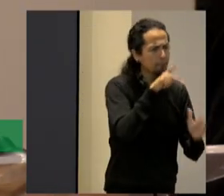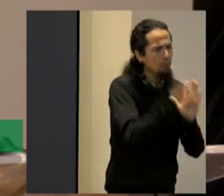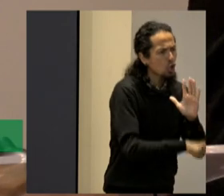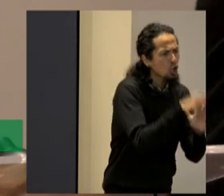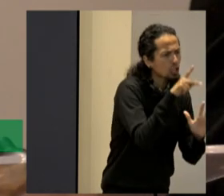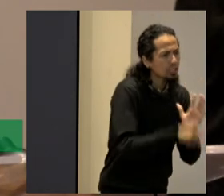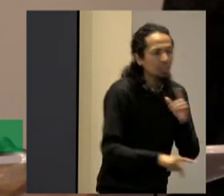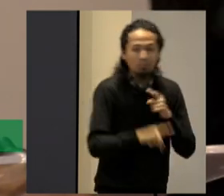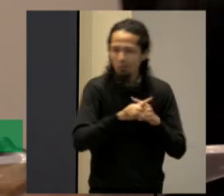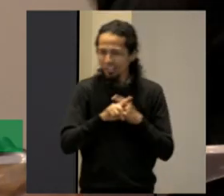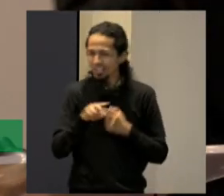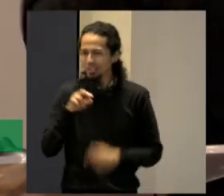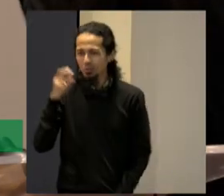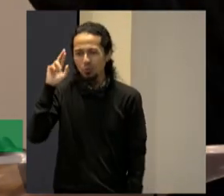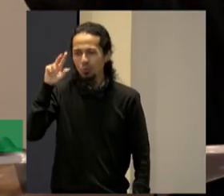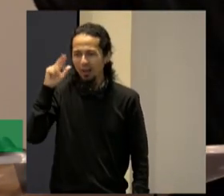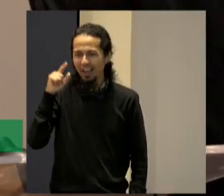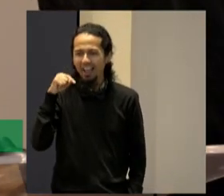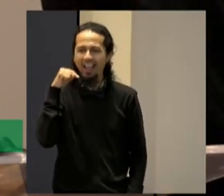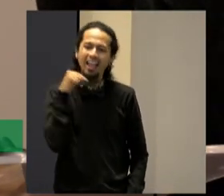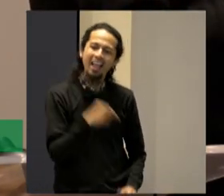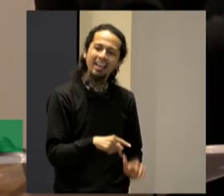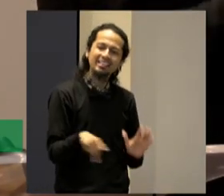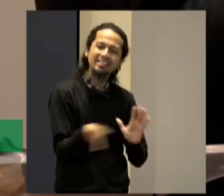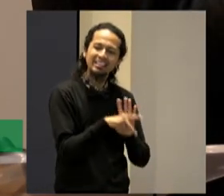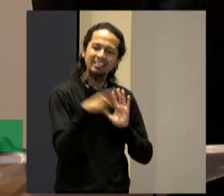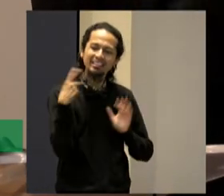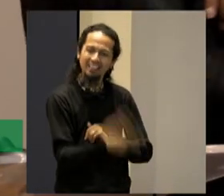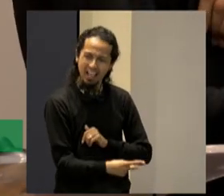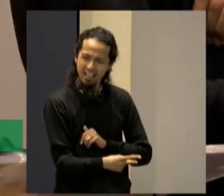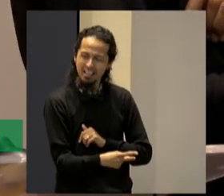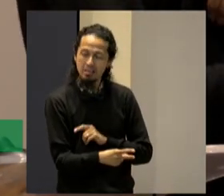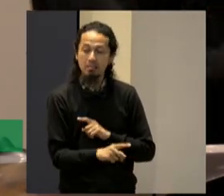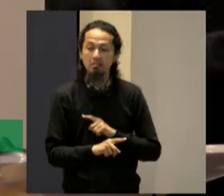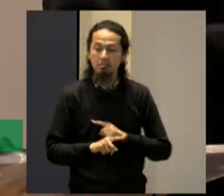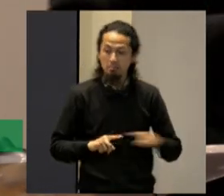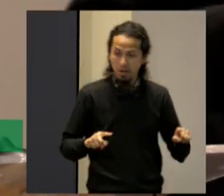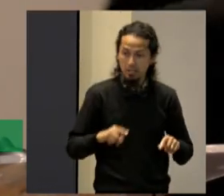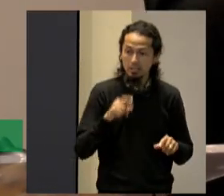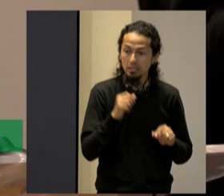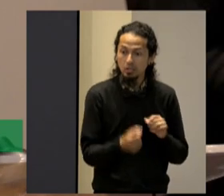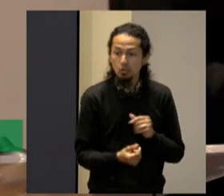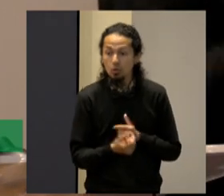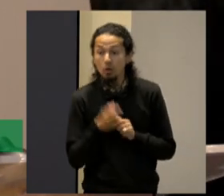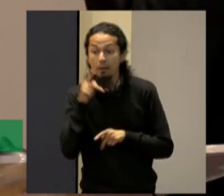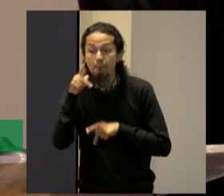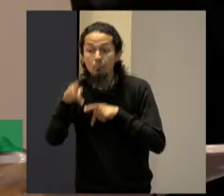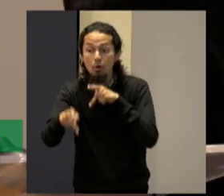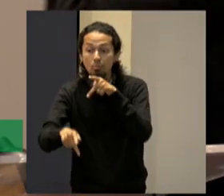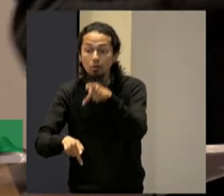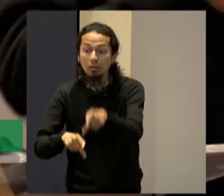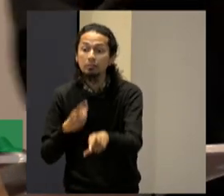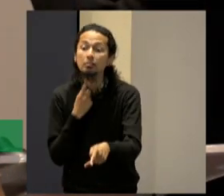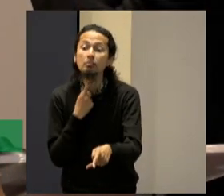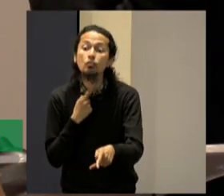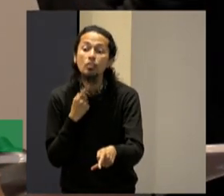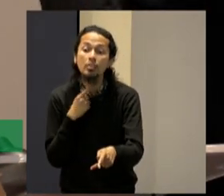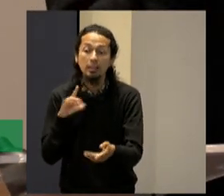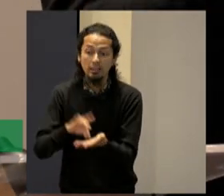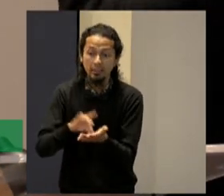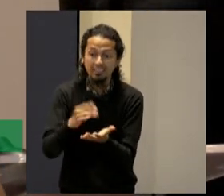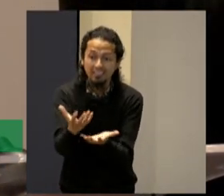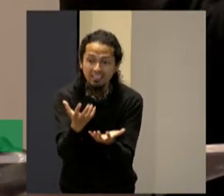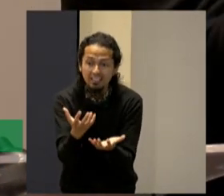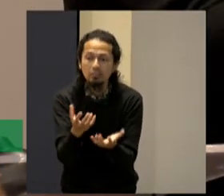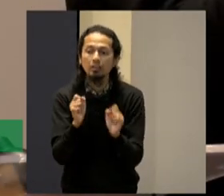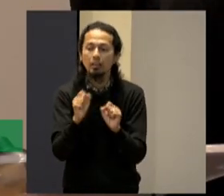não era de autoria dele, embora ele assinasse essa política. Esse projeto era de autoria de uma população ansiosa por uma